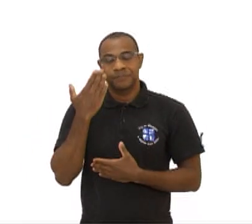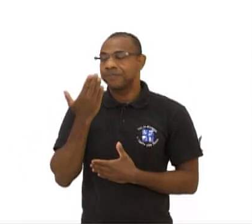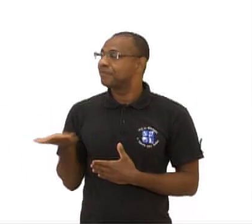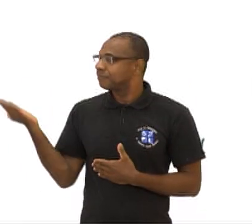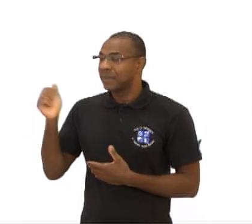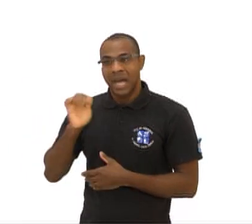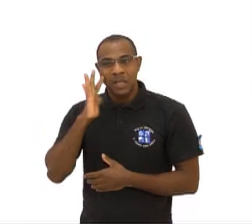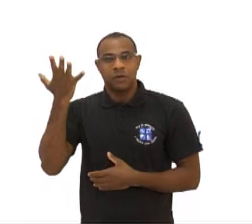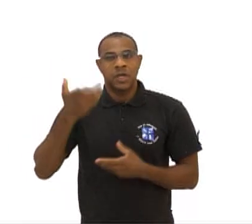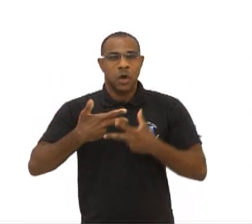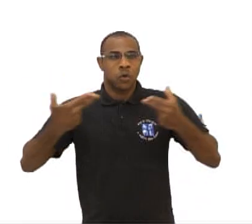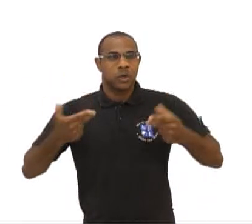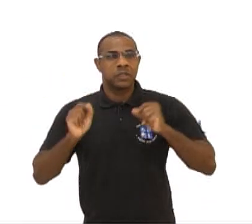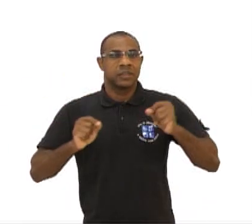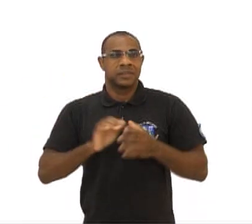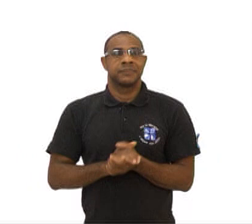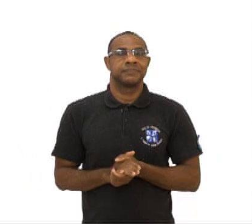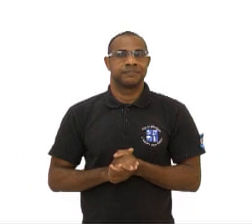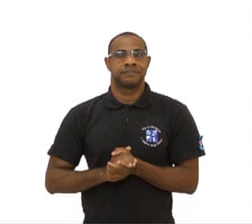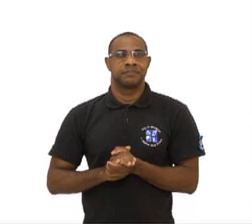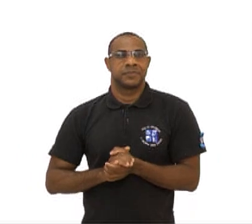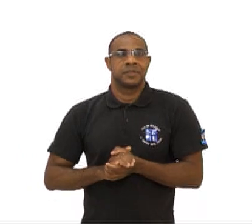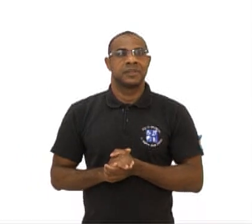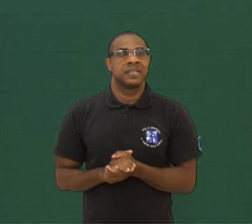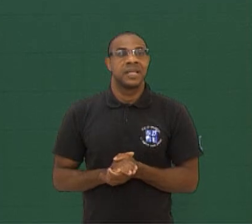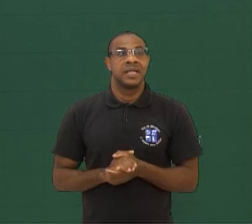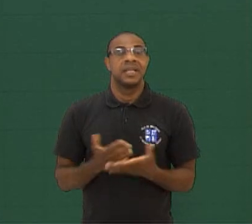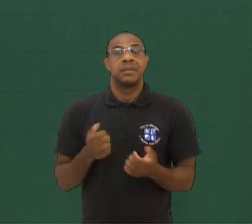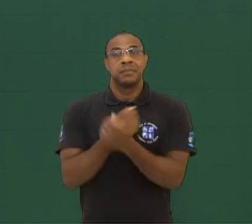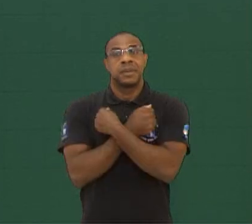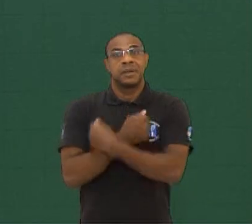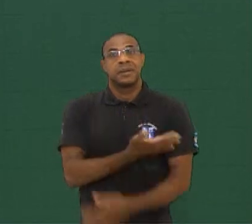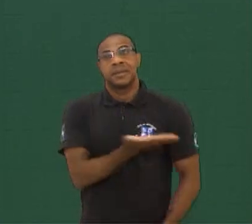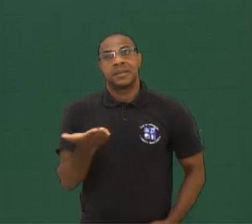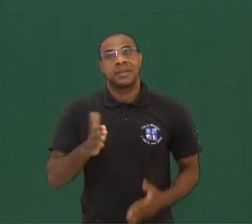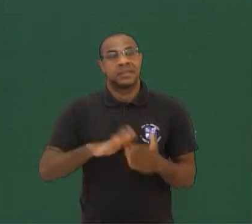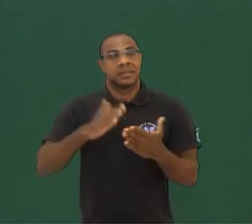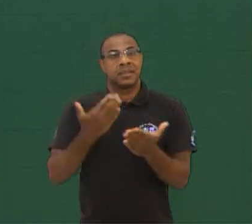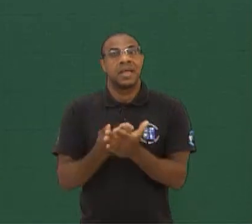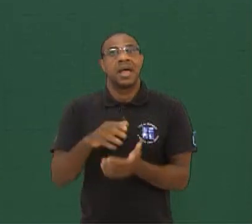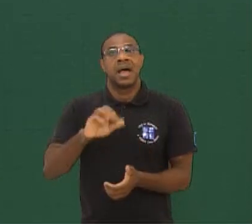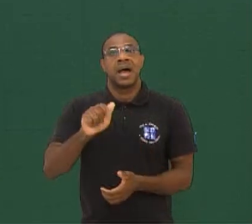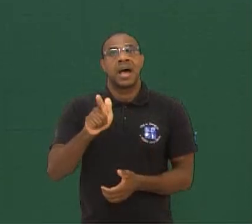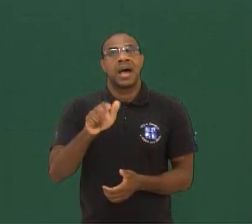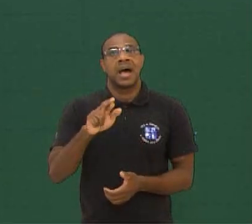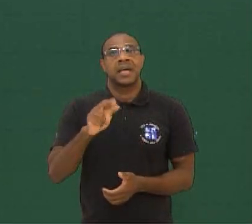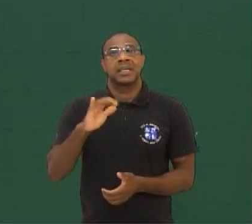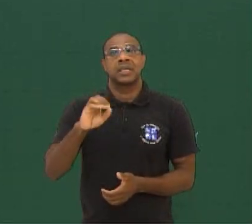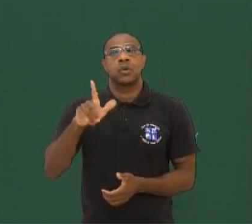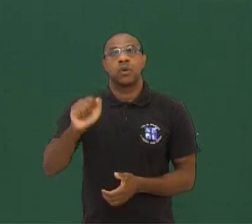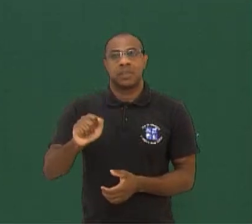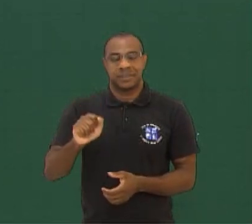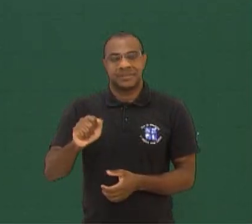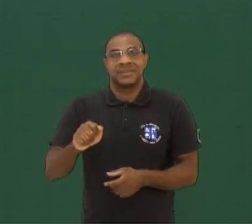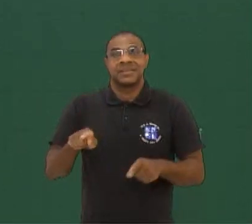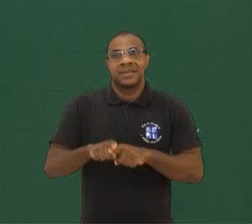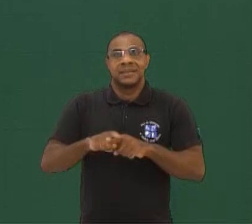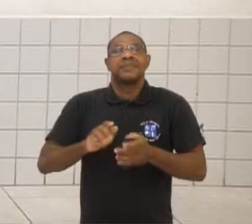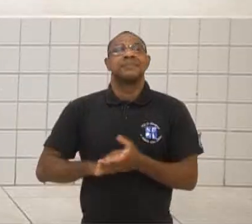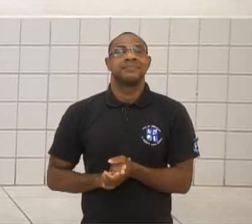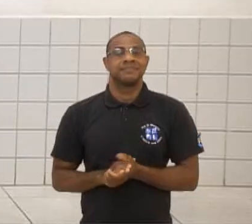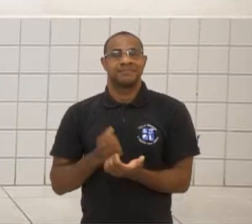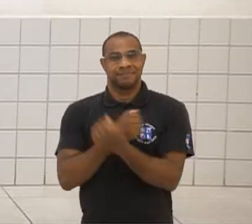para resolver coisas sobre oxirredução. Quero mandar um abraço para o pessoal do Colégio Agrícola, lá de Palotina. Que legal, adoro o pessoal do